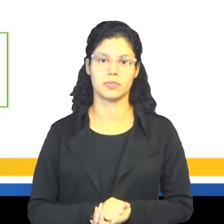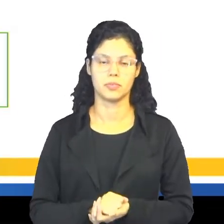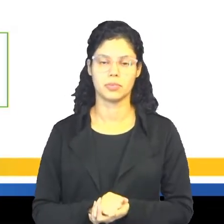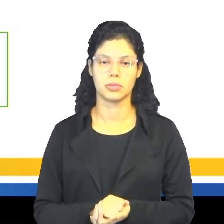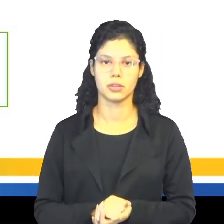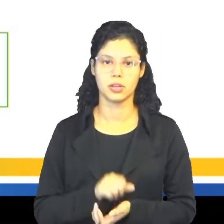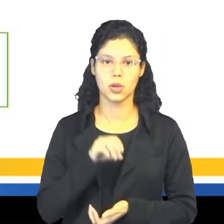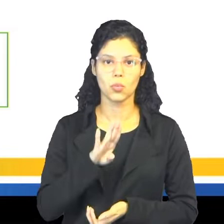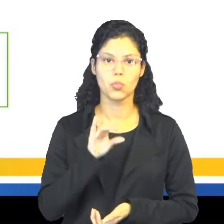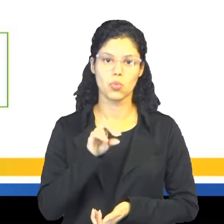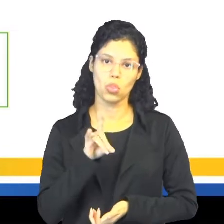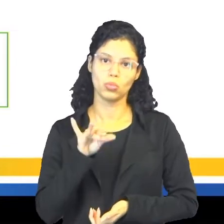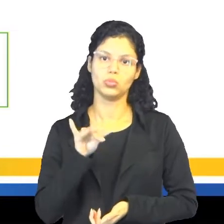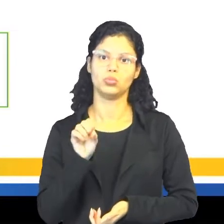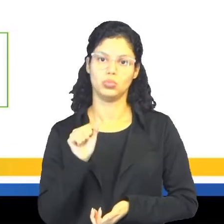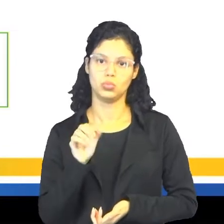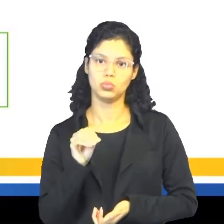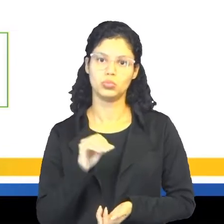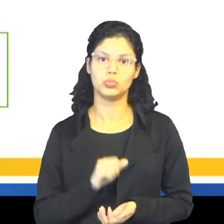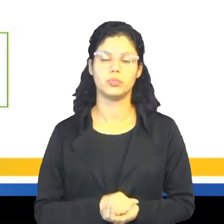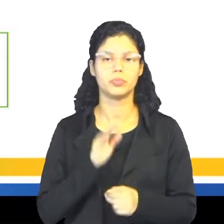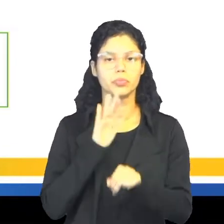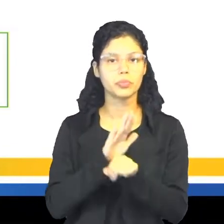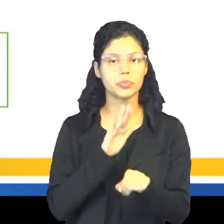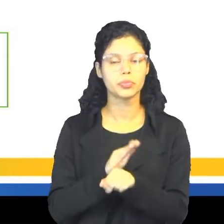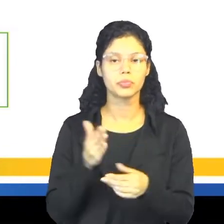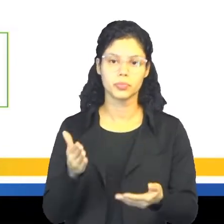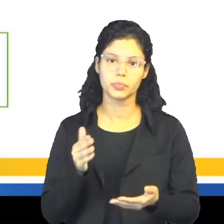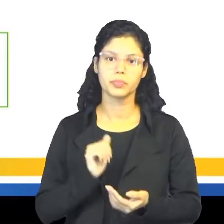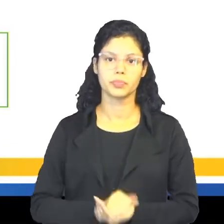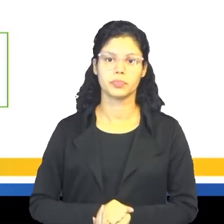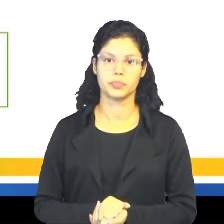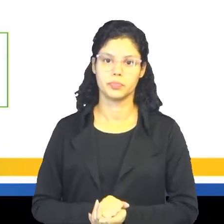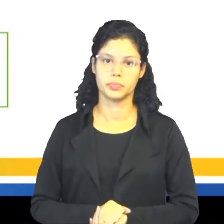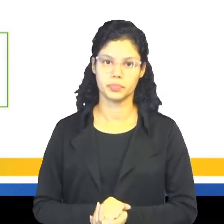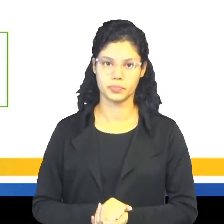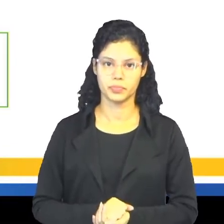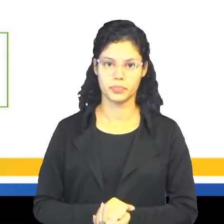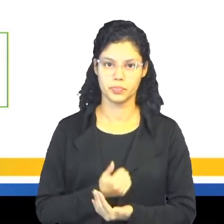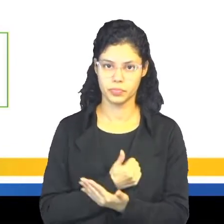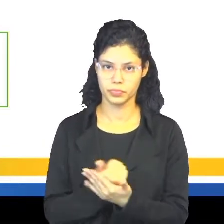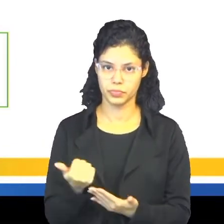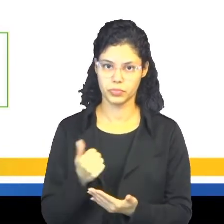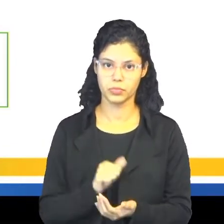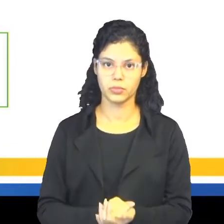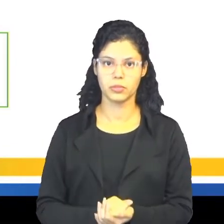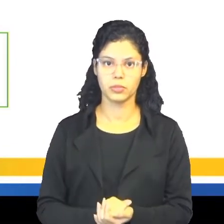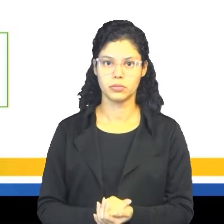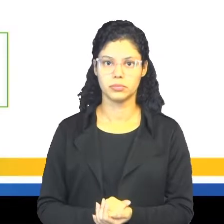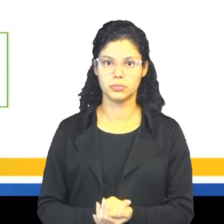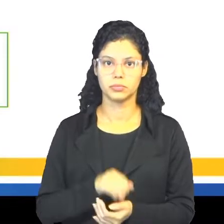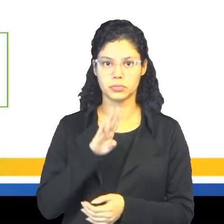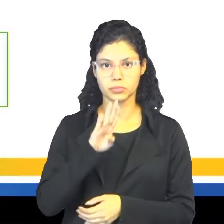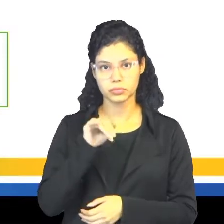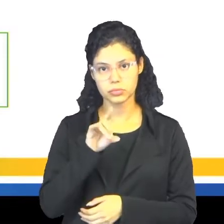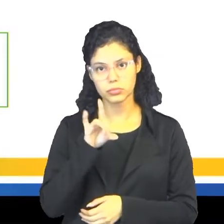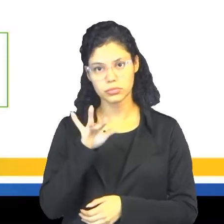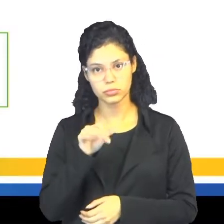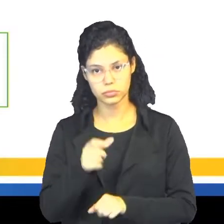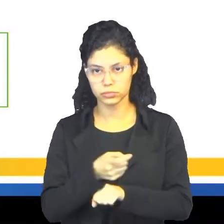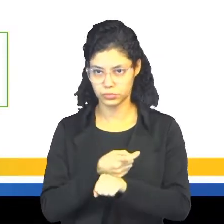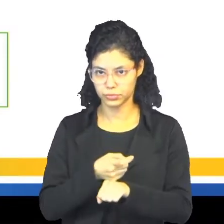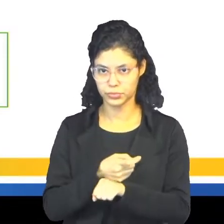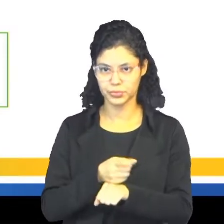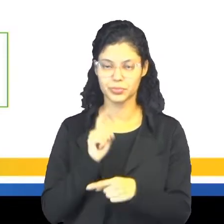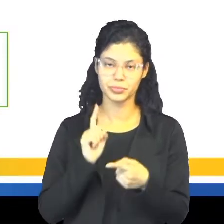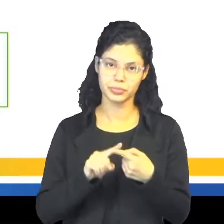Marcos é bondoso tá né ele ajudou um e dois é a ação que ele ele realizou só que bondoso é o